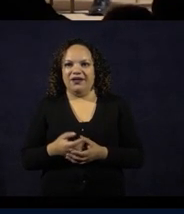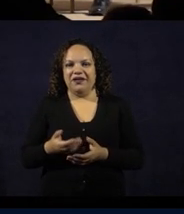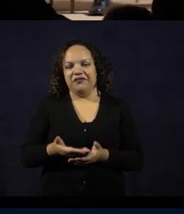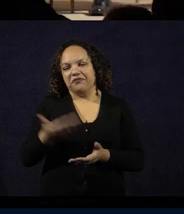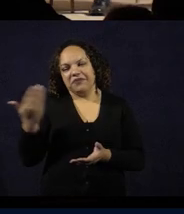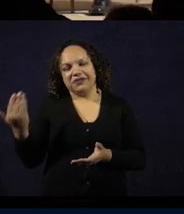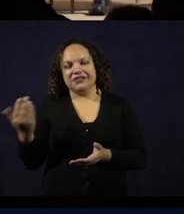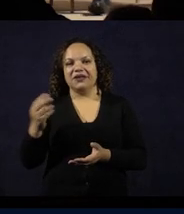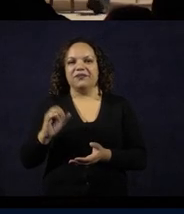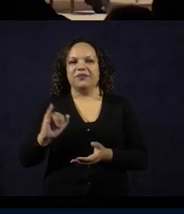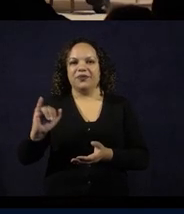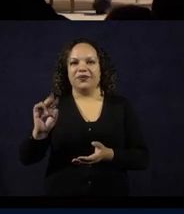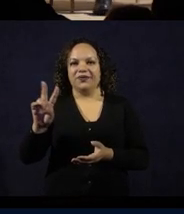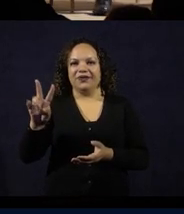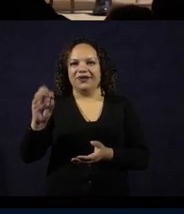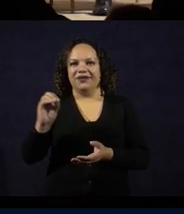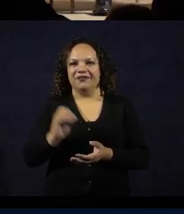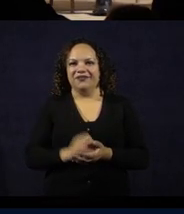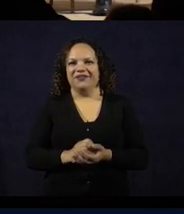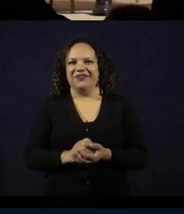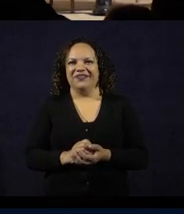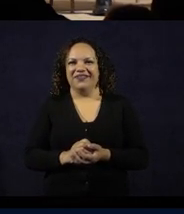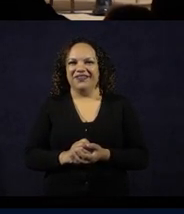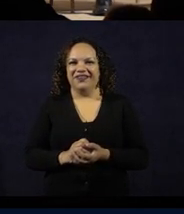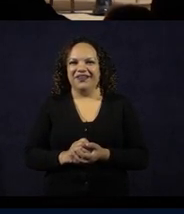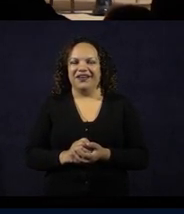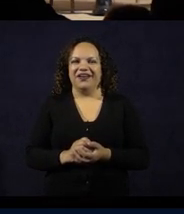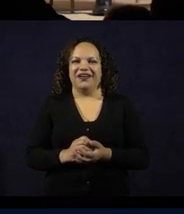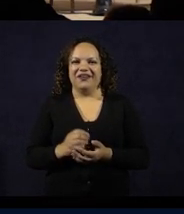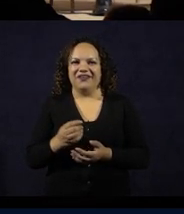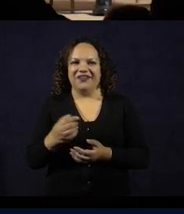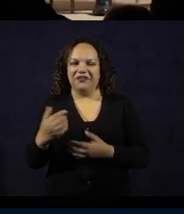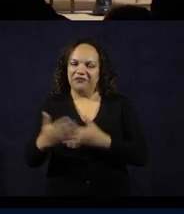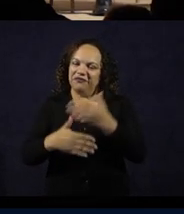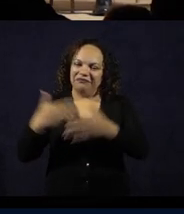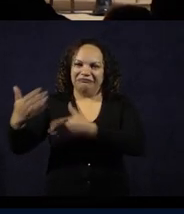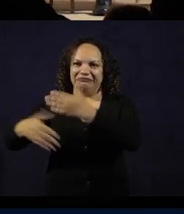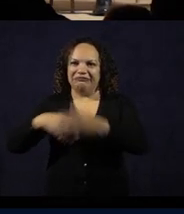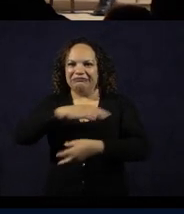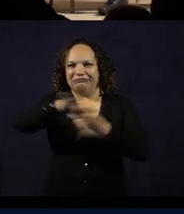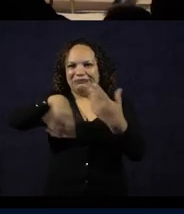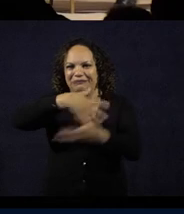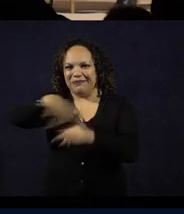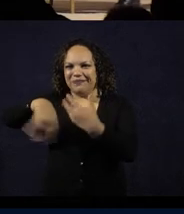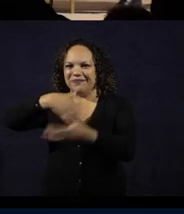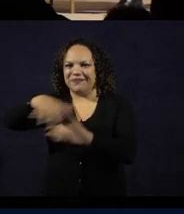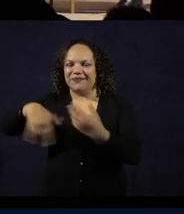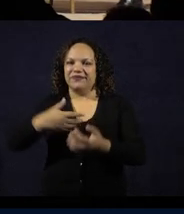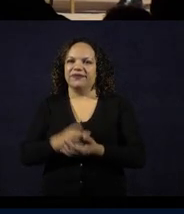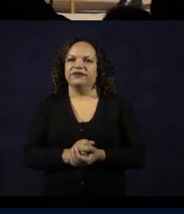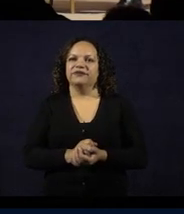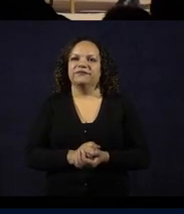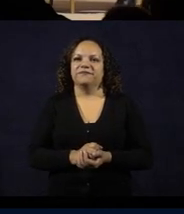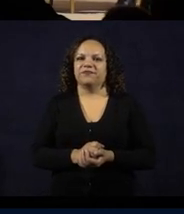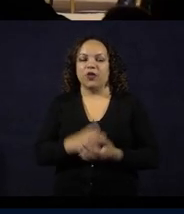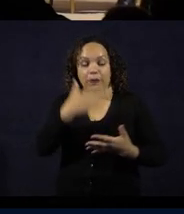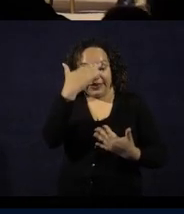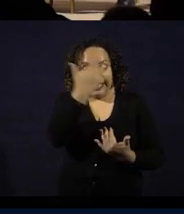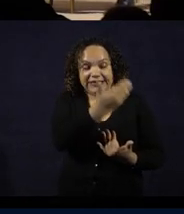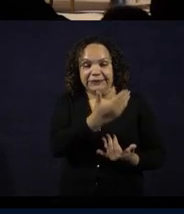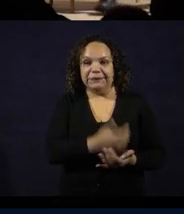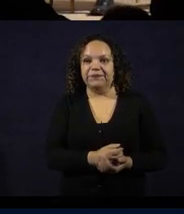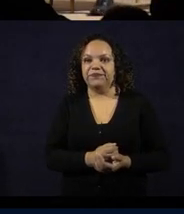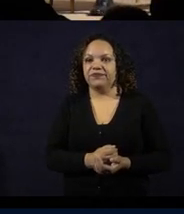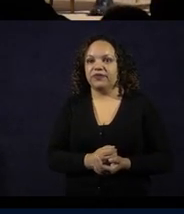só no final toda hora e nós já falamos um montão de coisa então vou bagunçar a sua agenda aqui e fala primeiro do que eu André